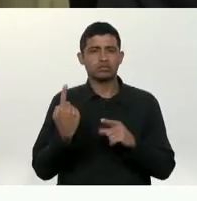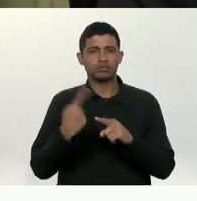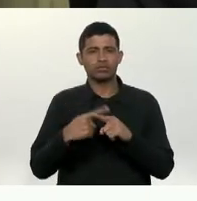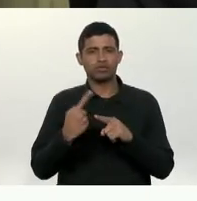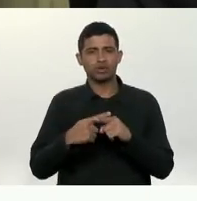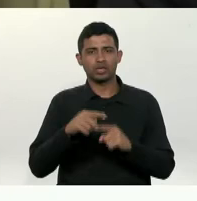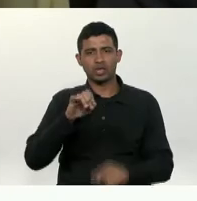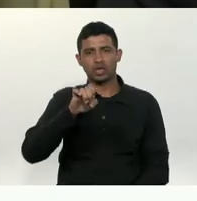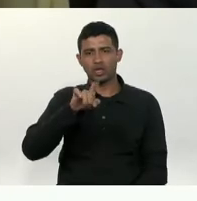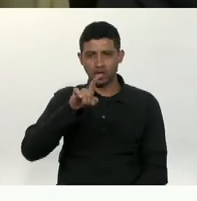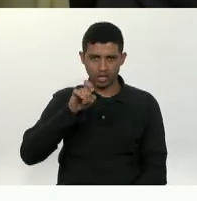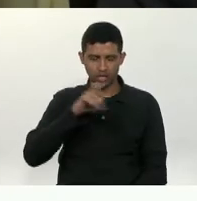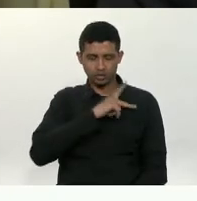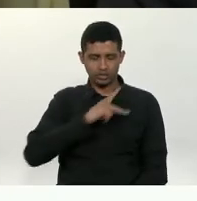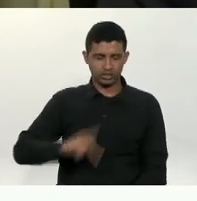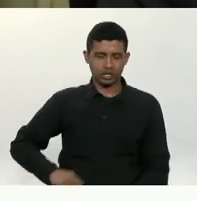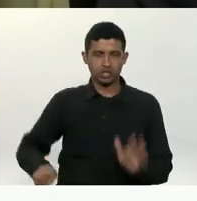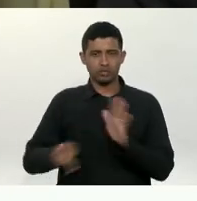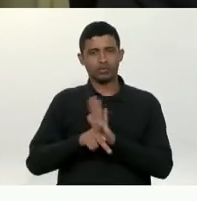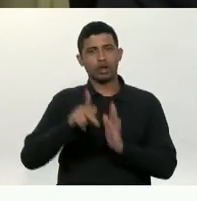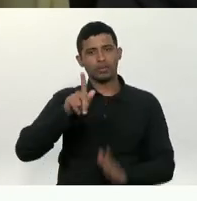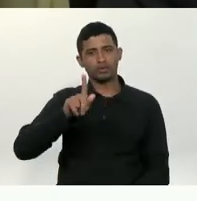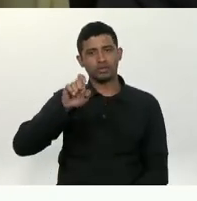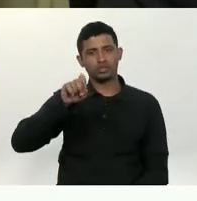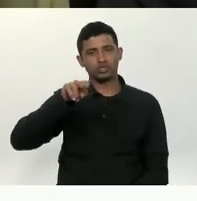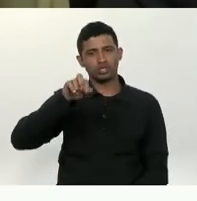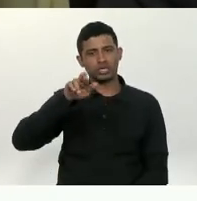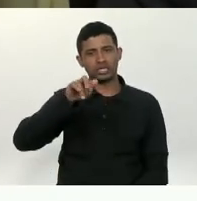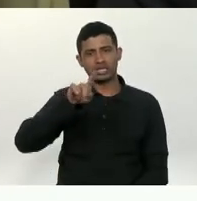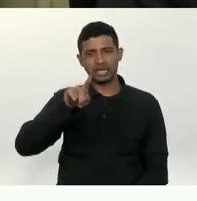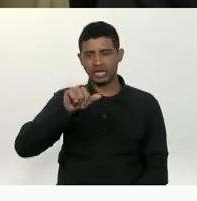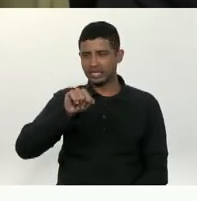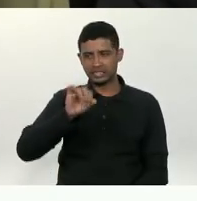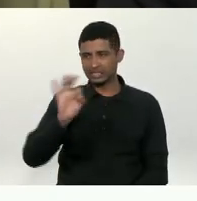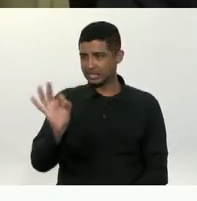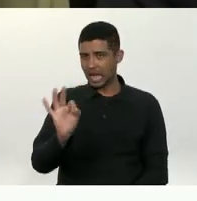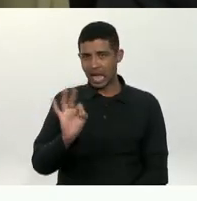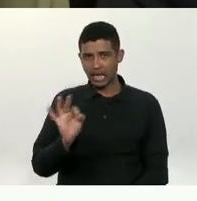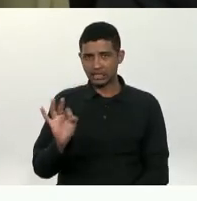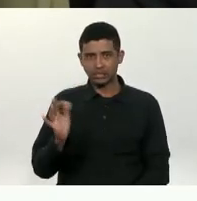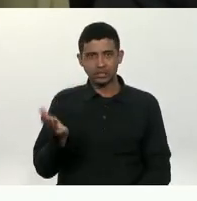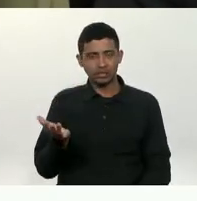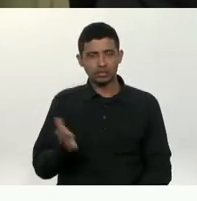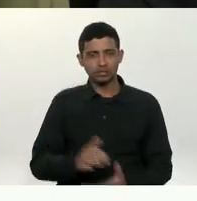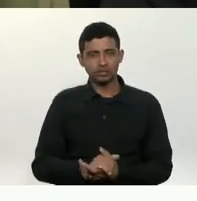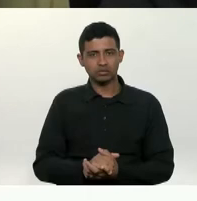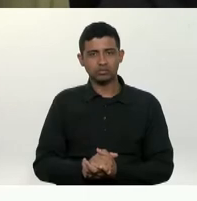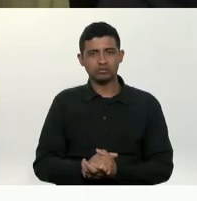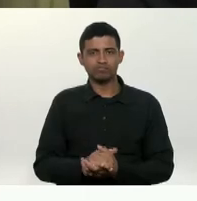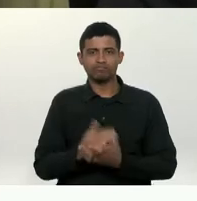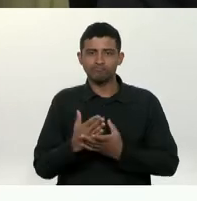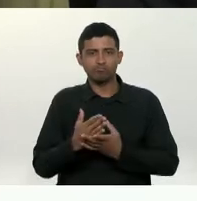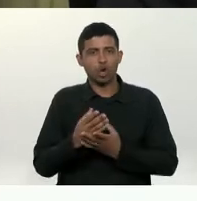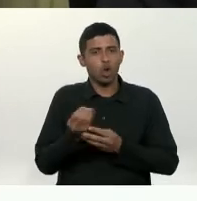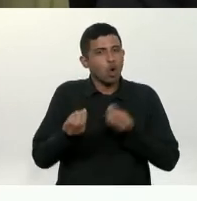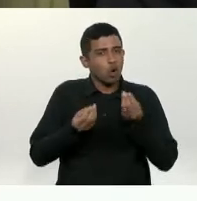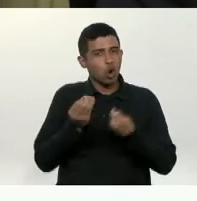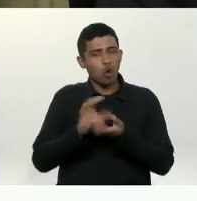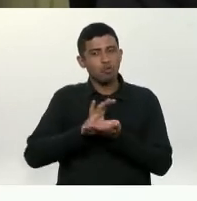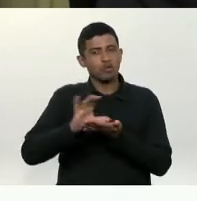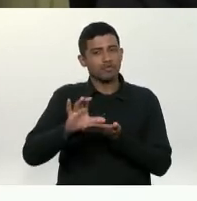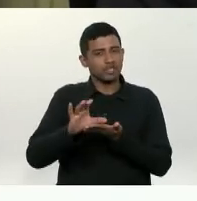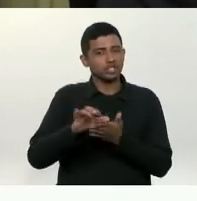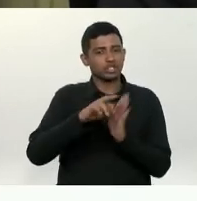o ex-presidente da Genesa, não foi submetido à Genesa. E não dá para você mexer com essas regras sem